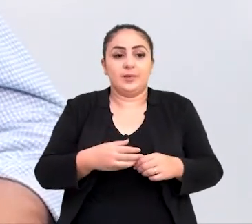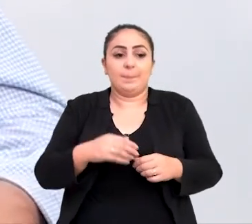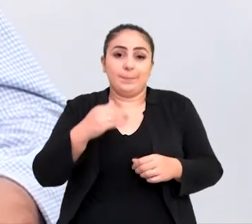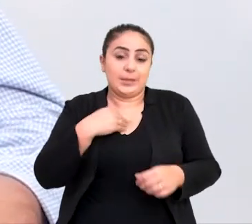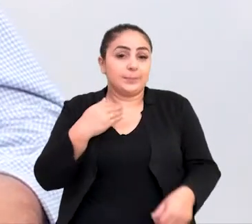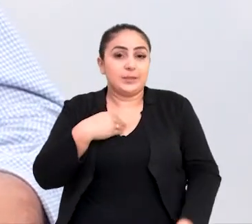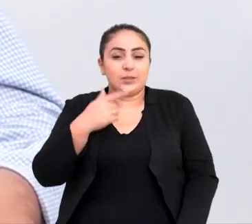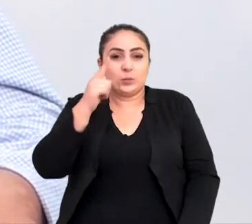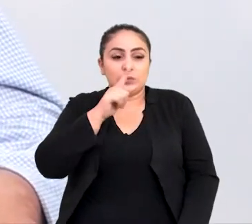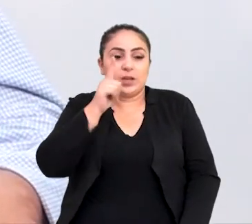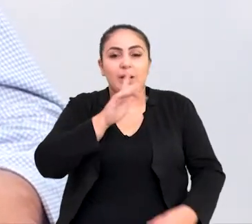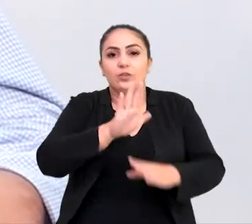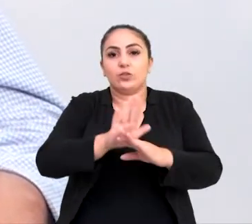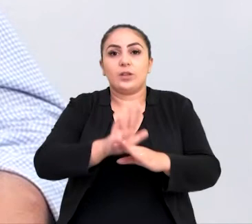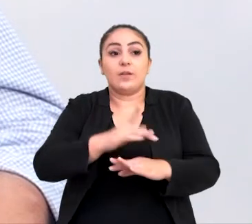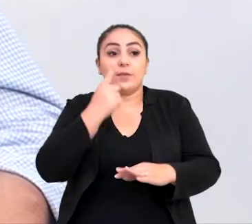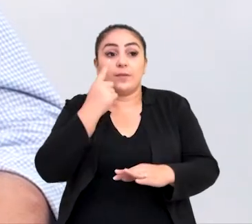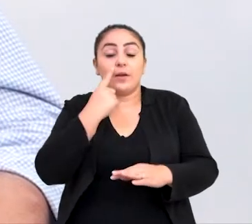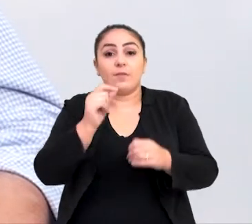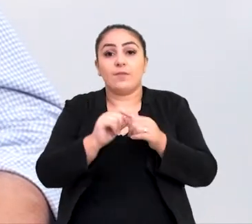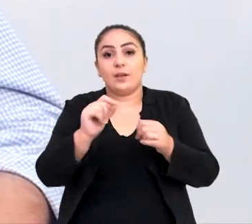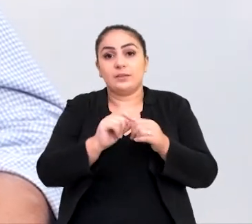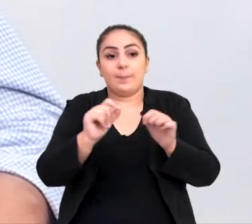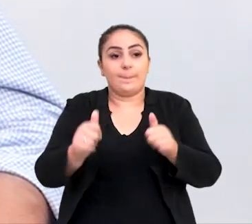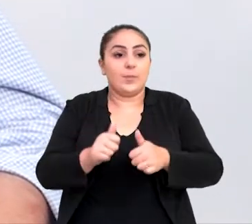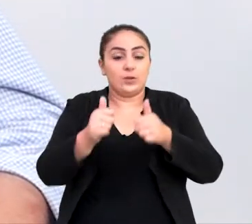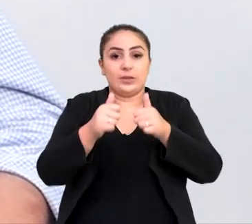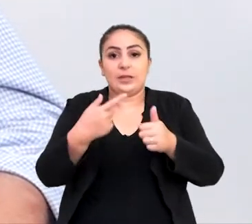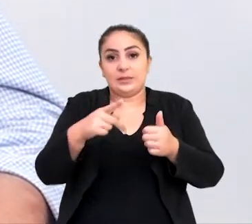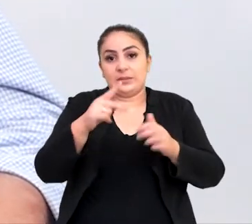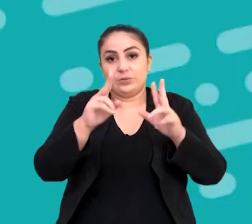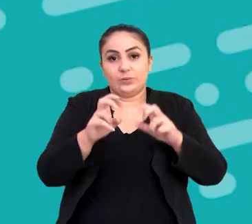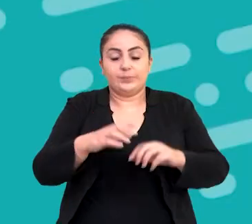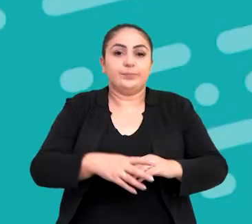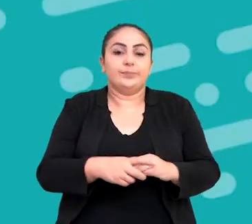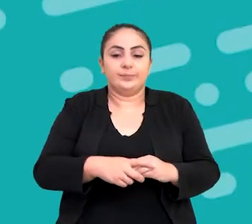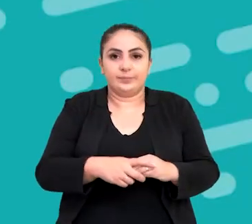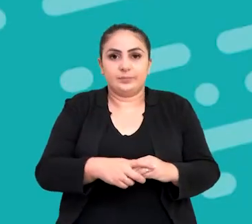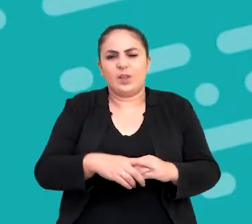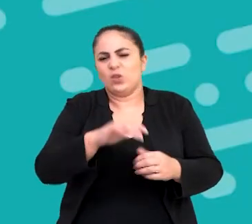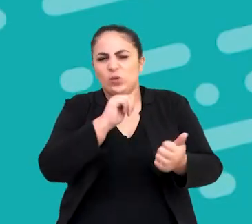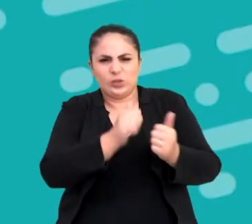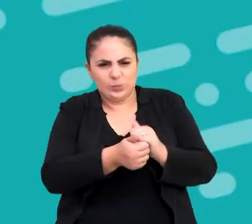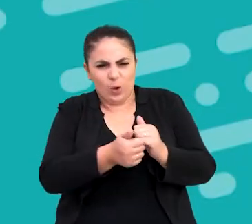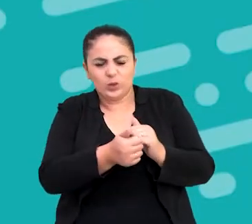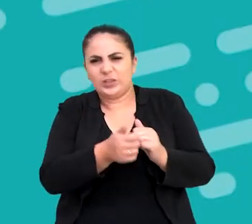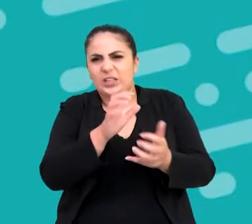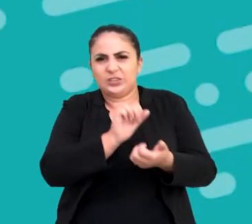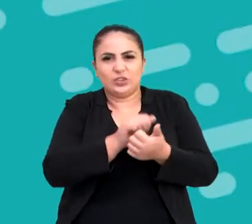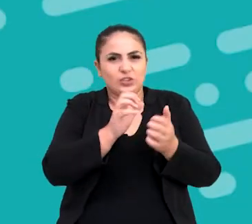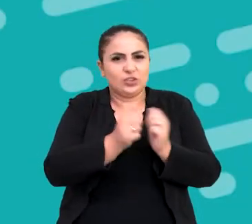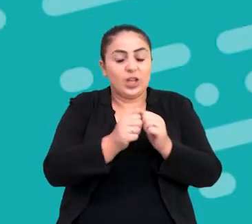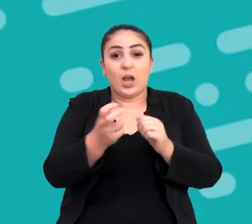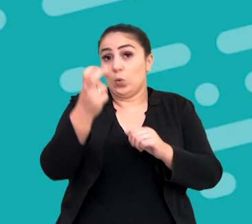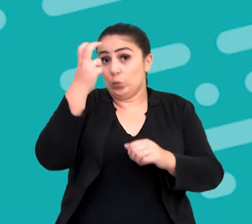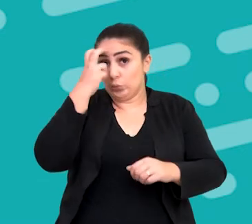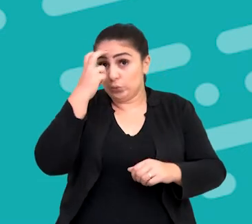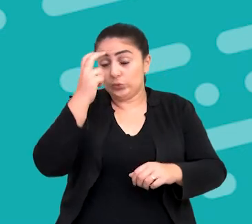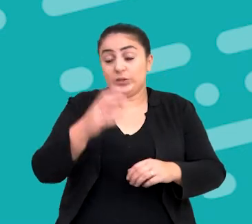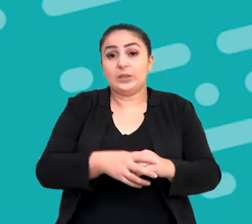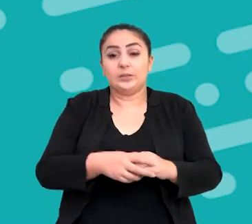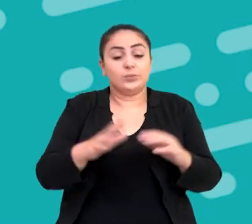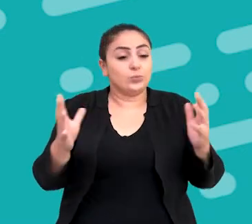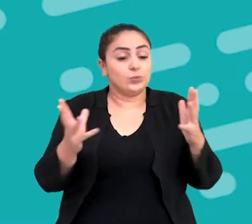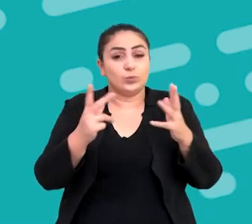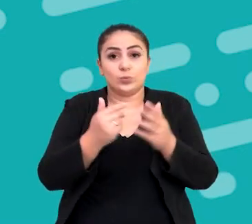mim ajudar, ver o que nós podemos fazer para nós melhorar essa parte do esporte, artística, né, da cultura.